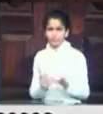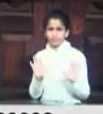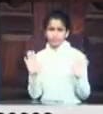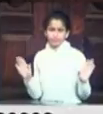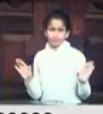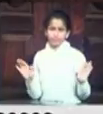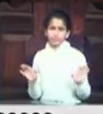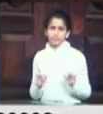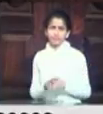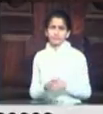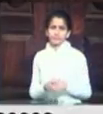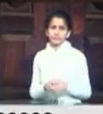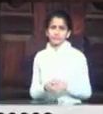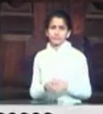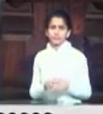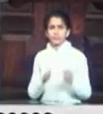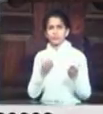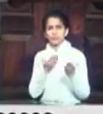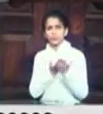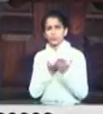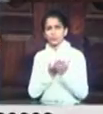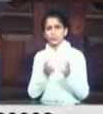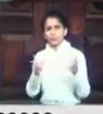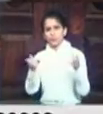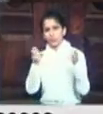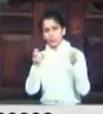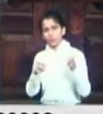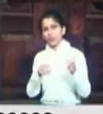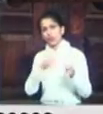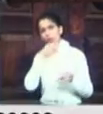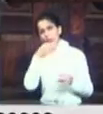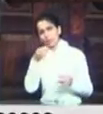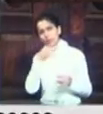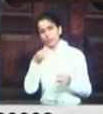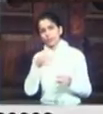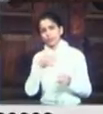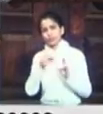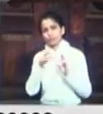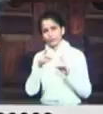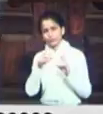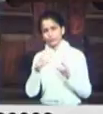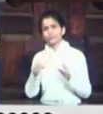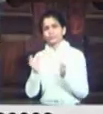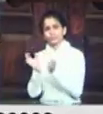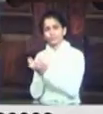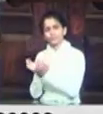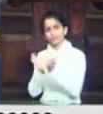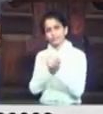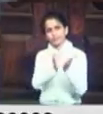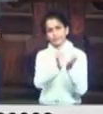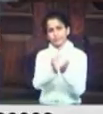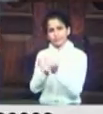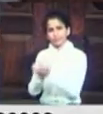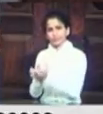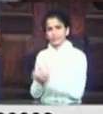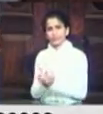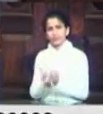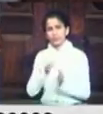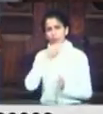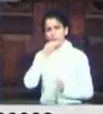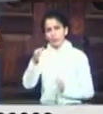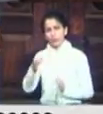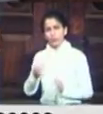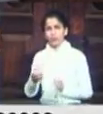Mas as matérias que estão recebendo pareceres nas comissões, e